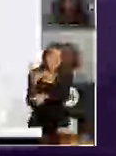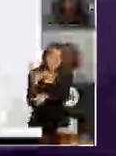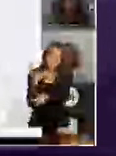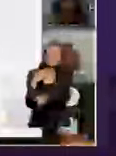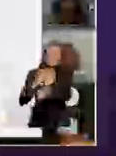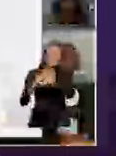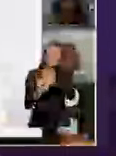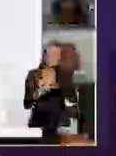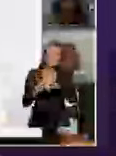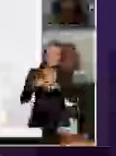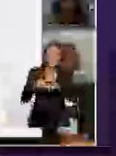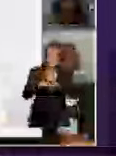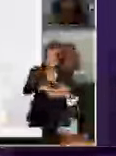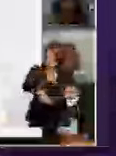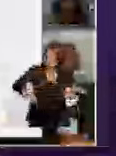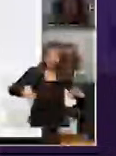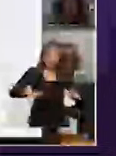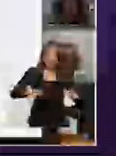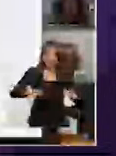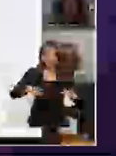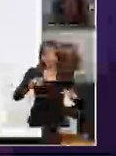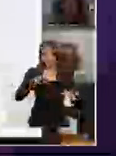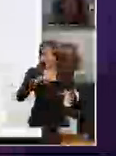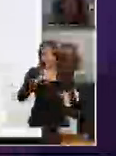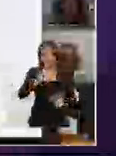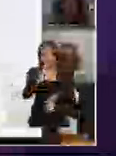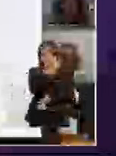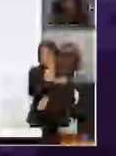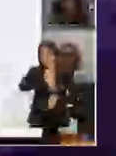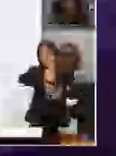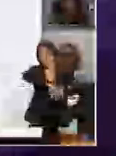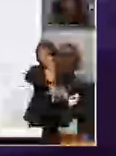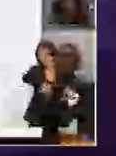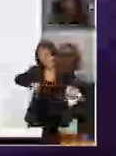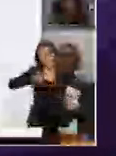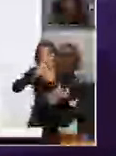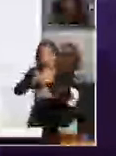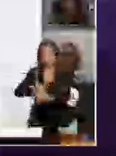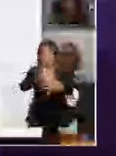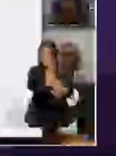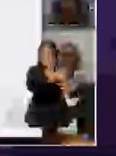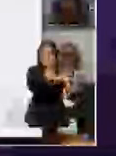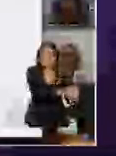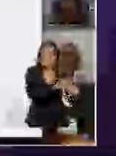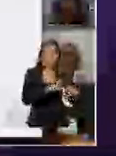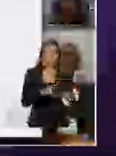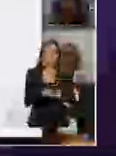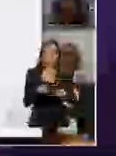devem ser vacinadas em vários cenários, a depender da eficácia da vacina e também do nível